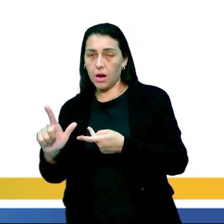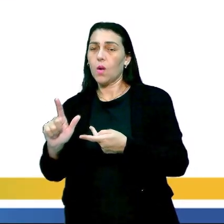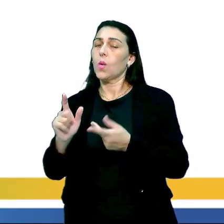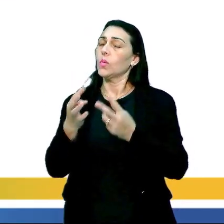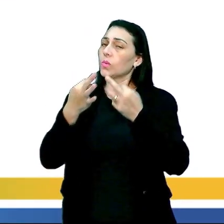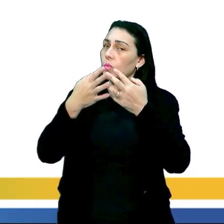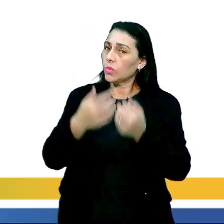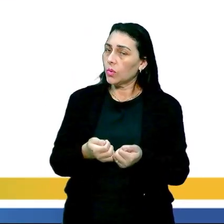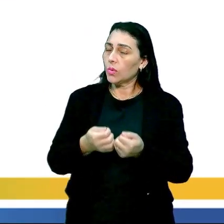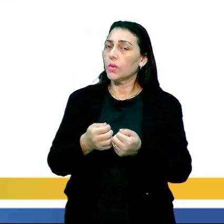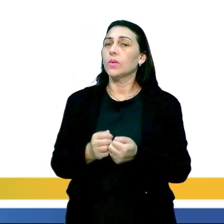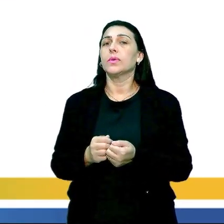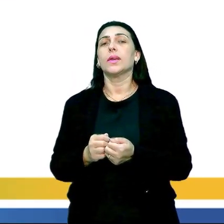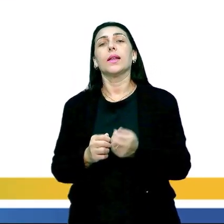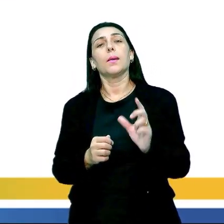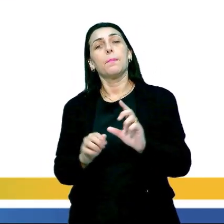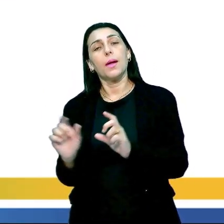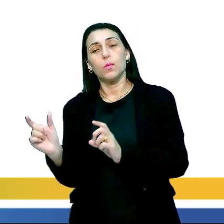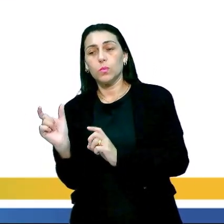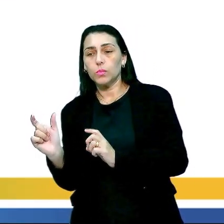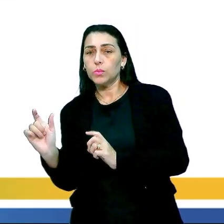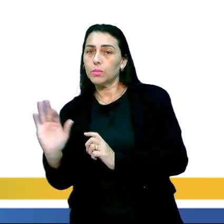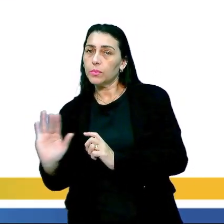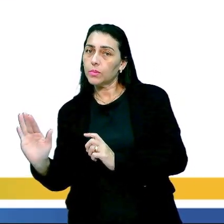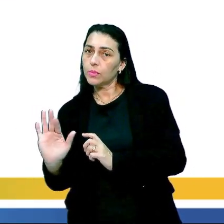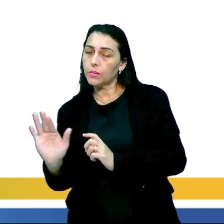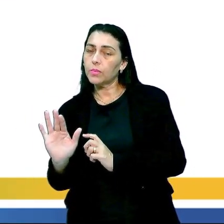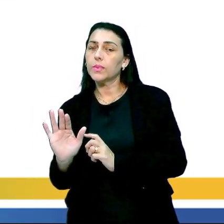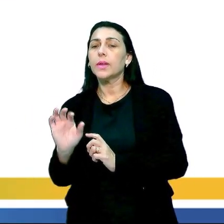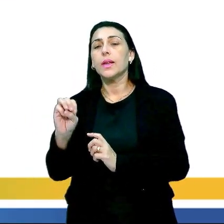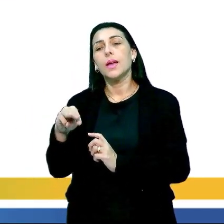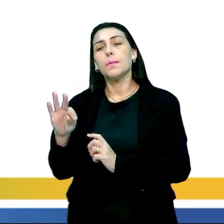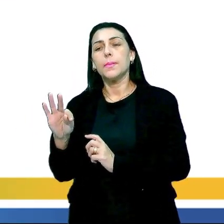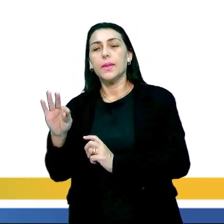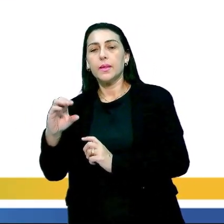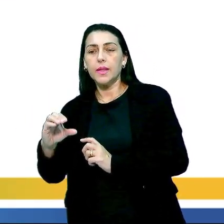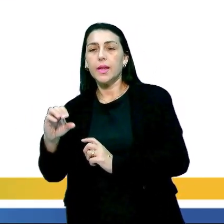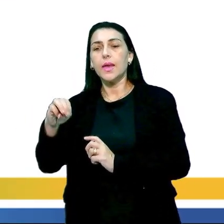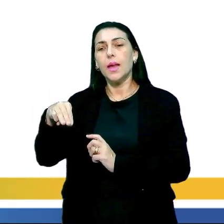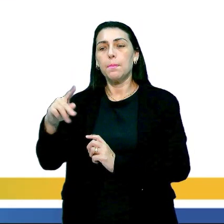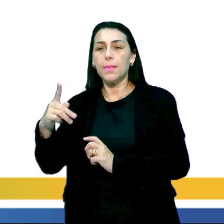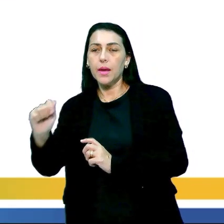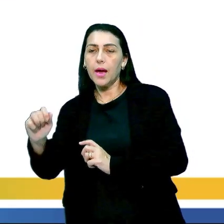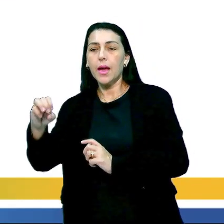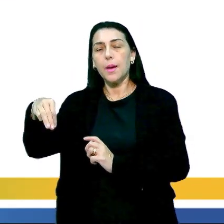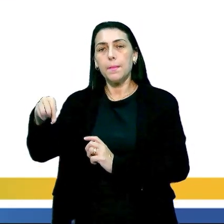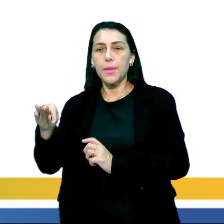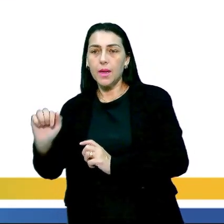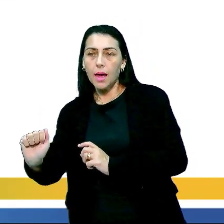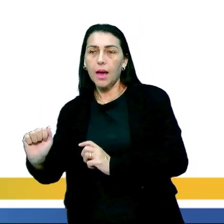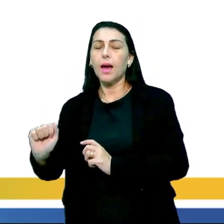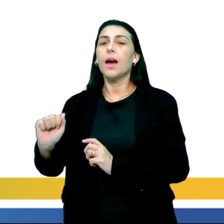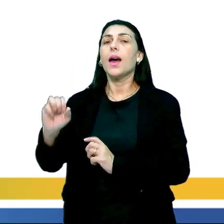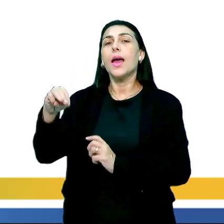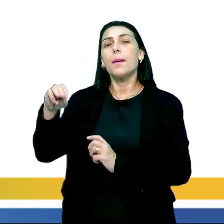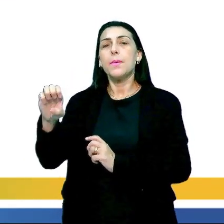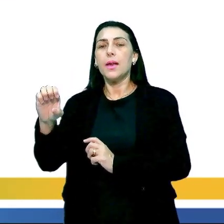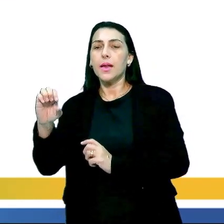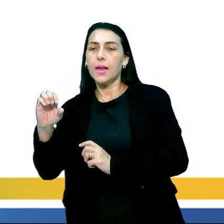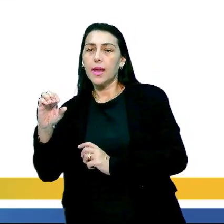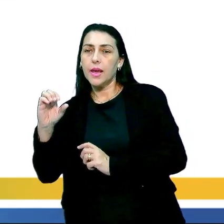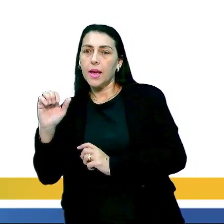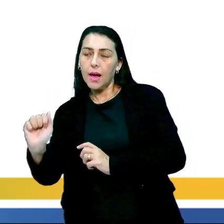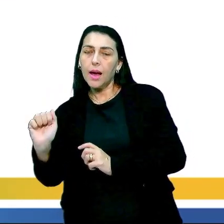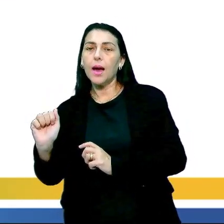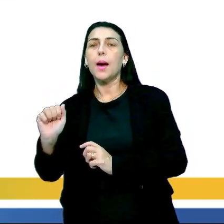todas, tá? Denominadas dessa forma, MTC, MPA, MTA, MEC, que quer dizer, né,